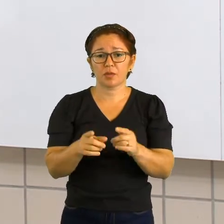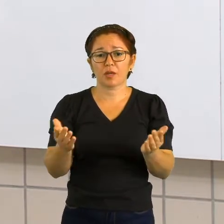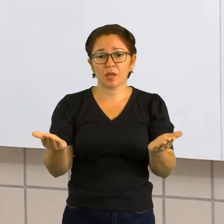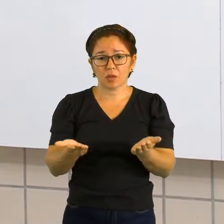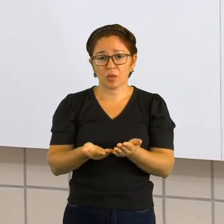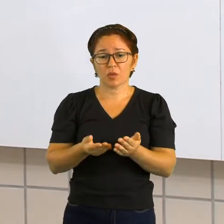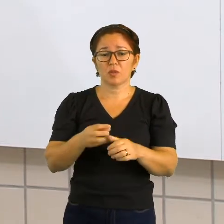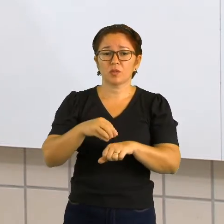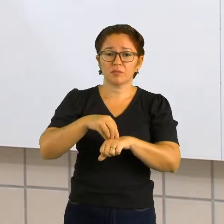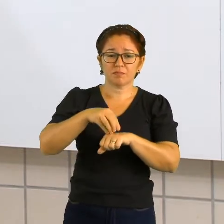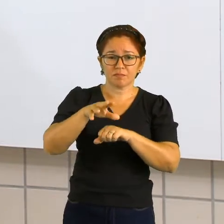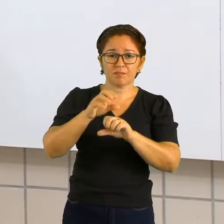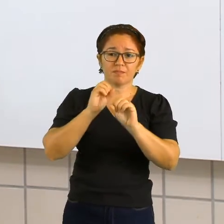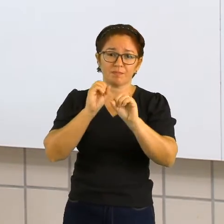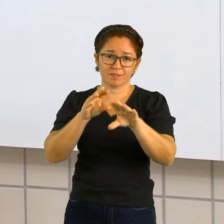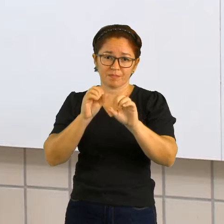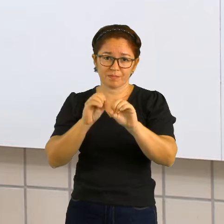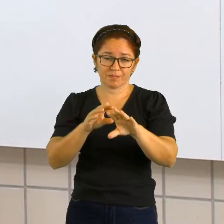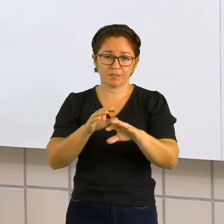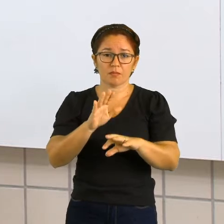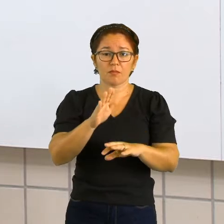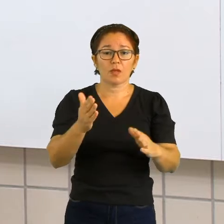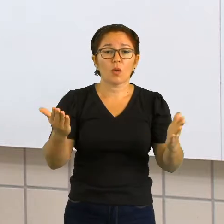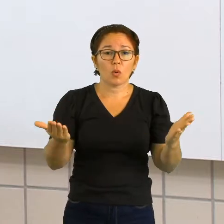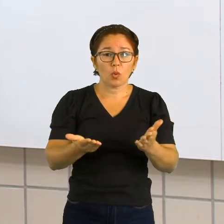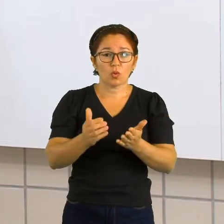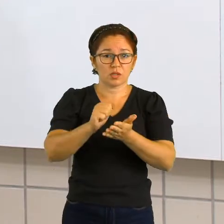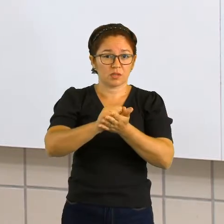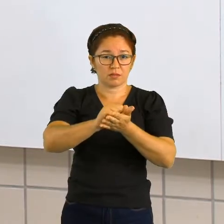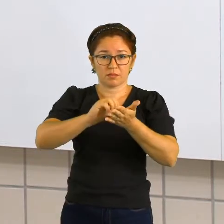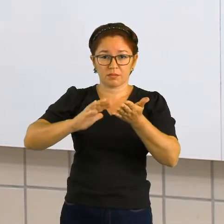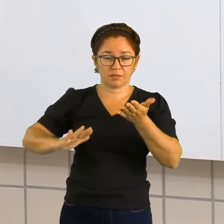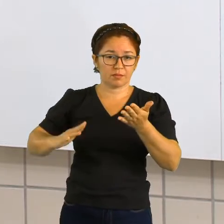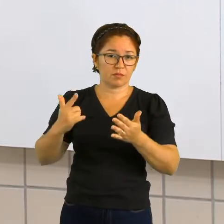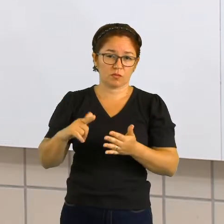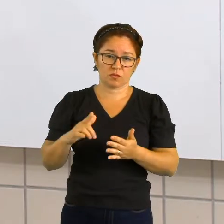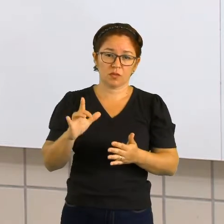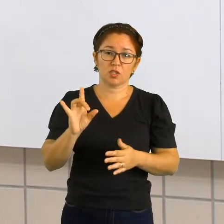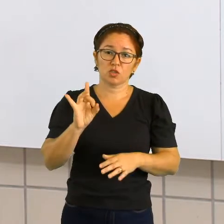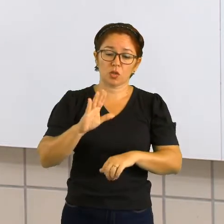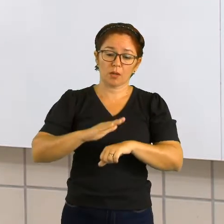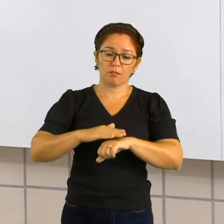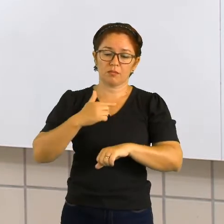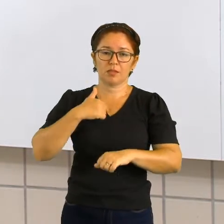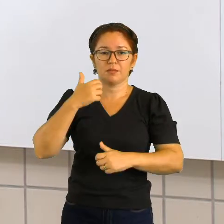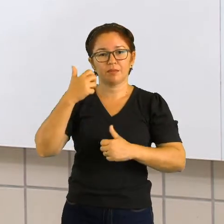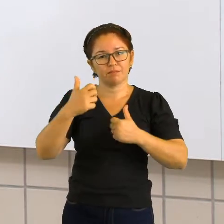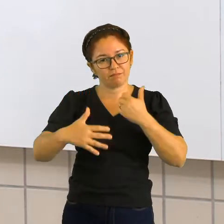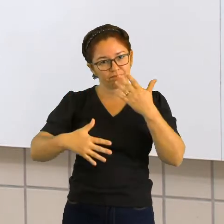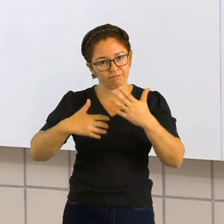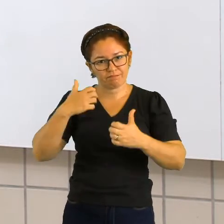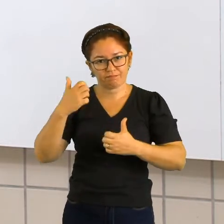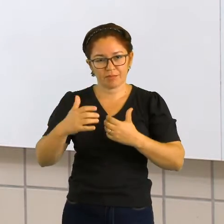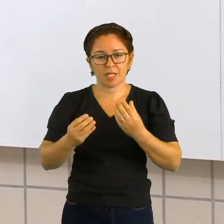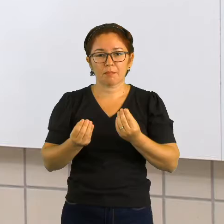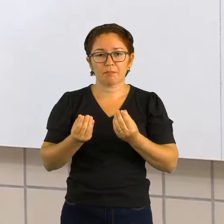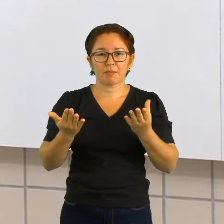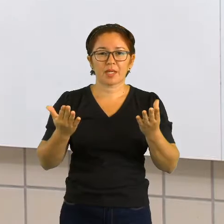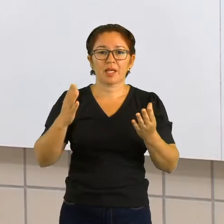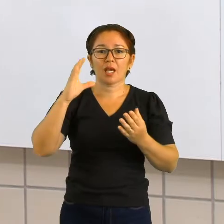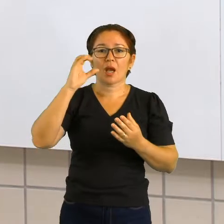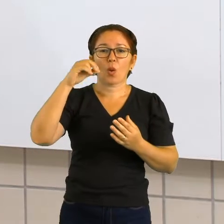hoje, nós não temos atividade para executar com ela, tá certo? Hoje nós vamos entender